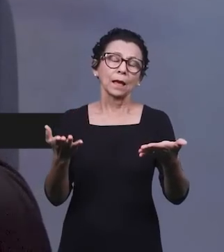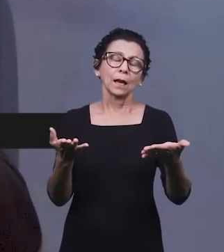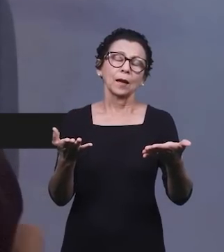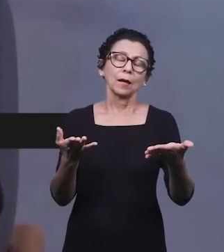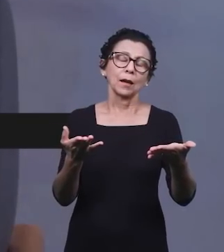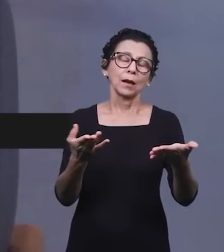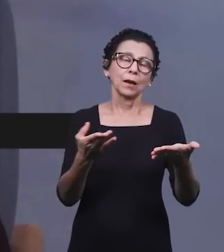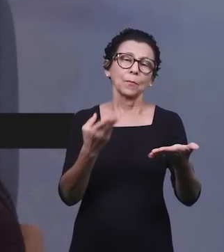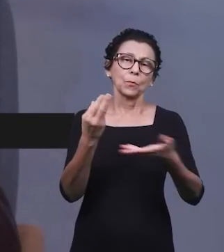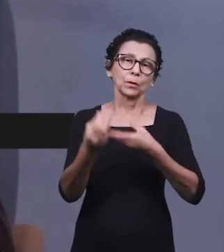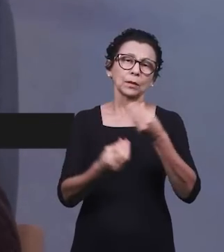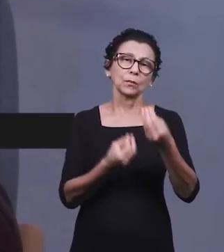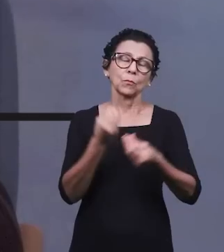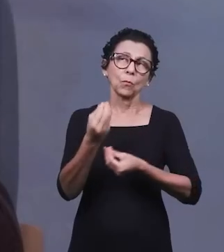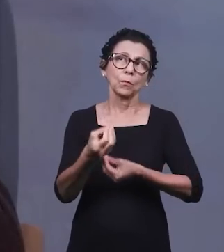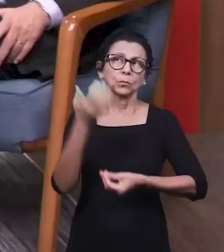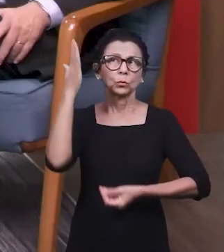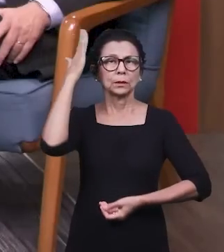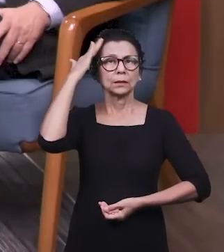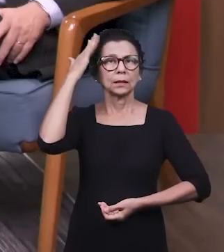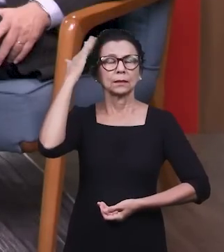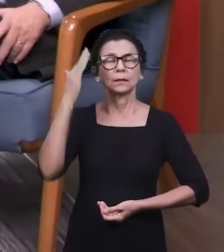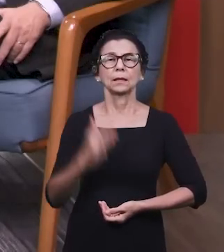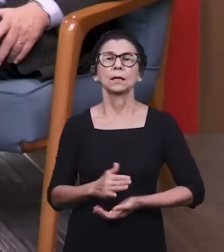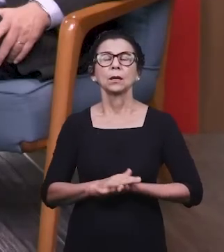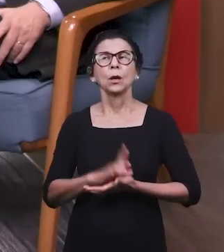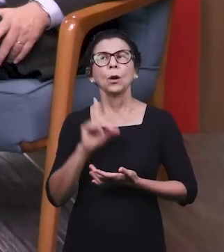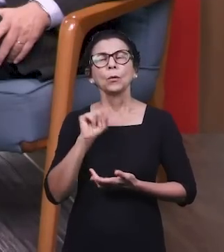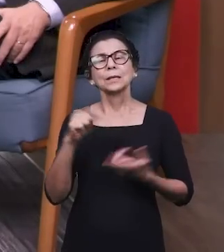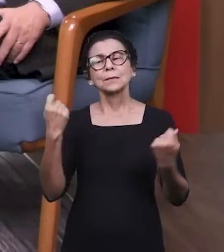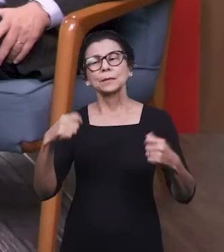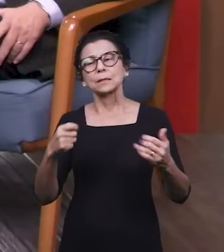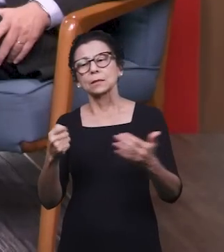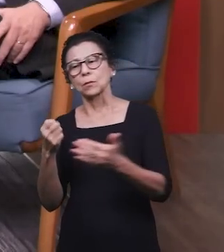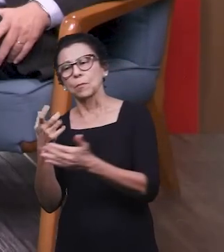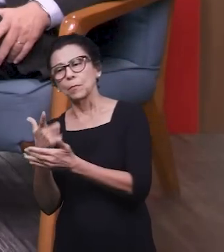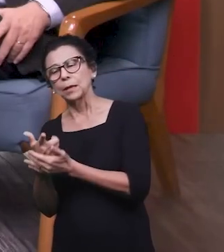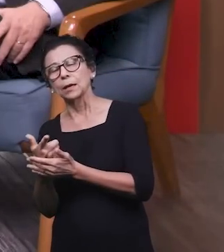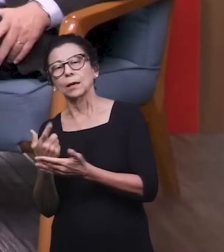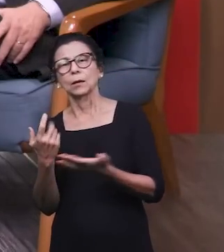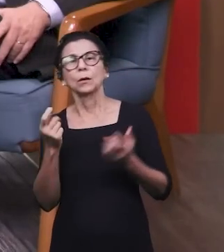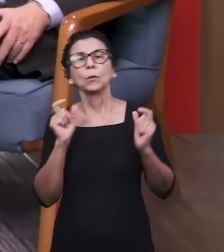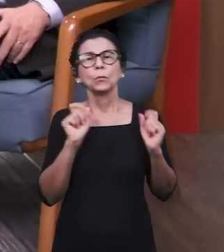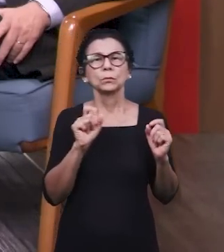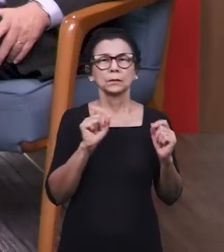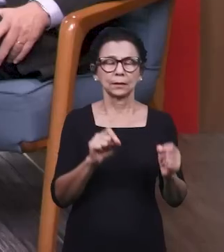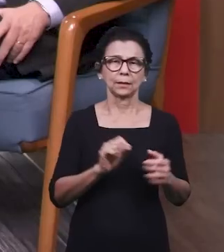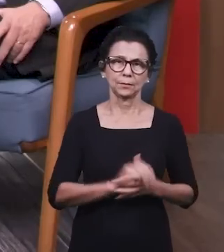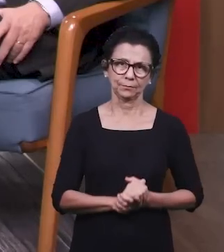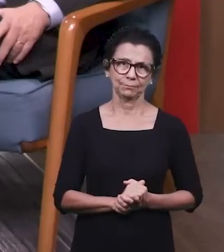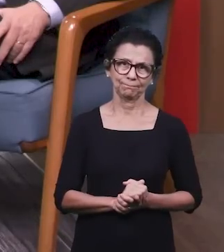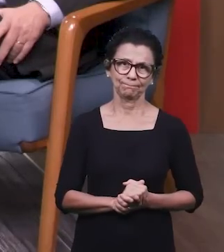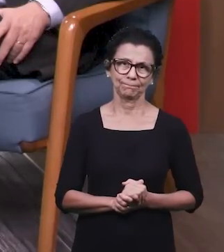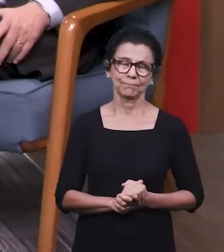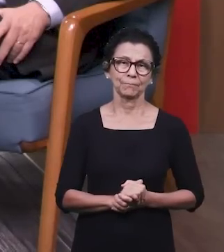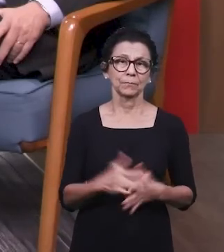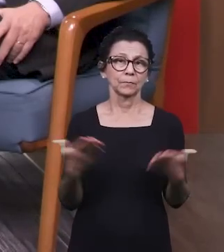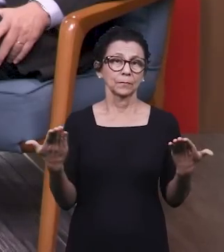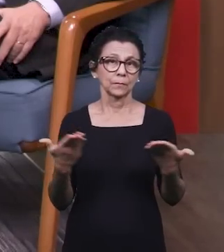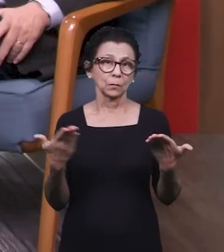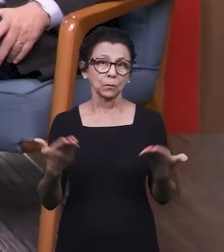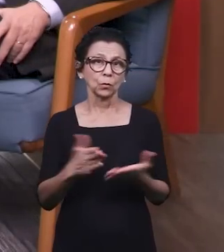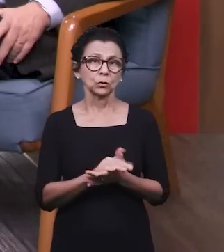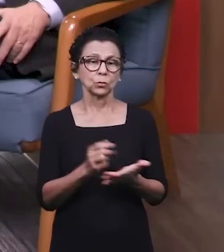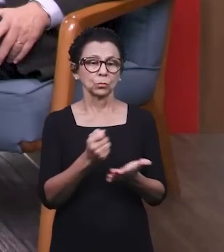é entender quais são as suas despesas, é saber se você está gastando bem o seu dinheiro, porque hoje nós sabemos que o